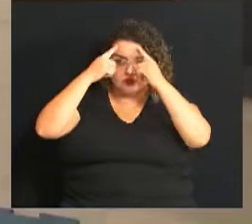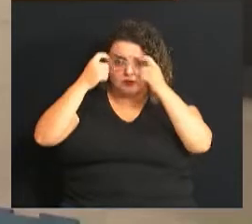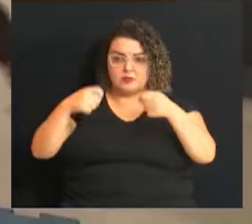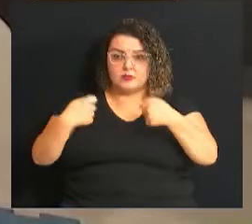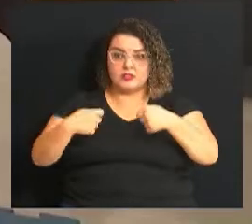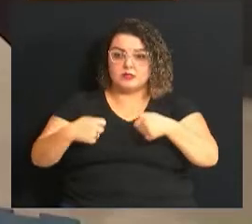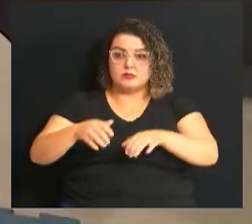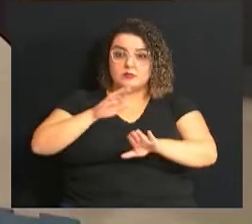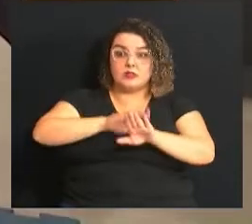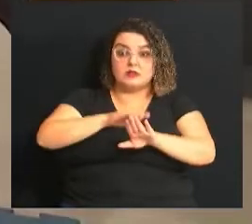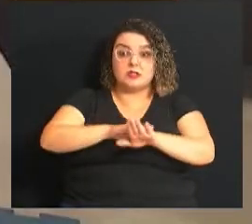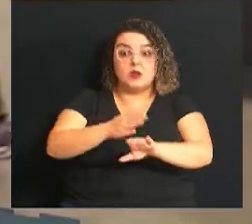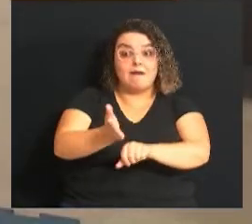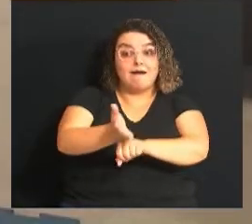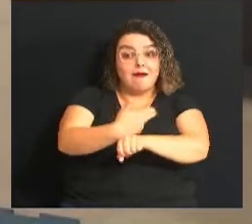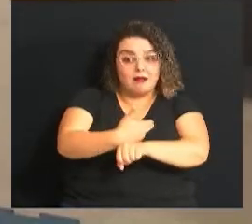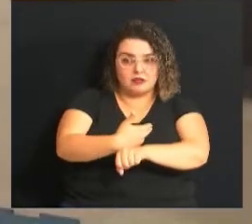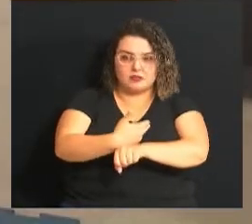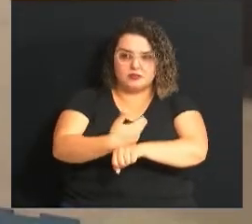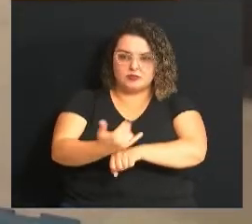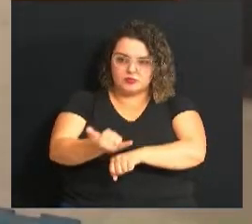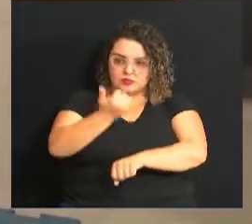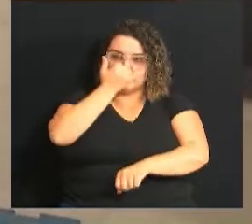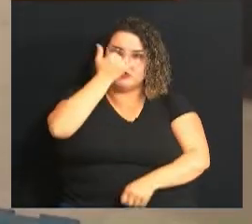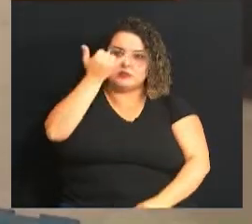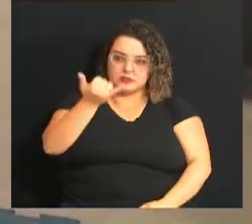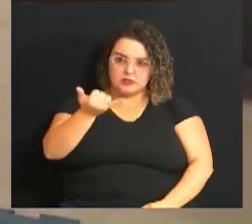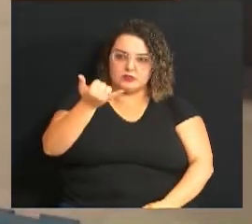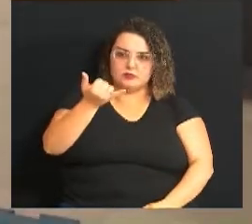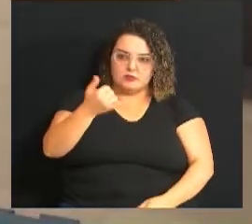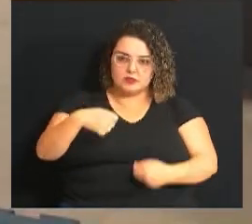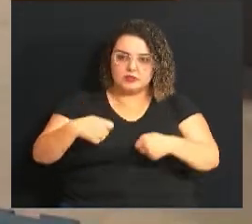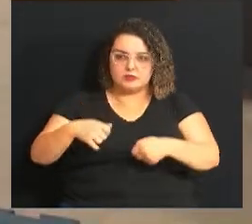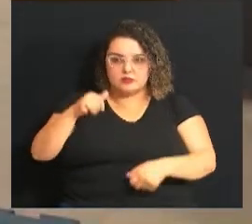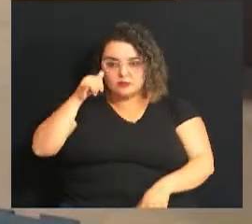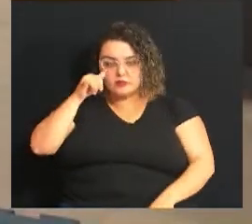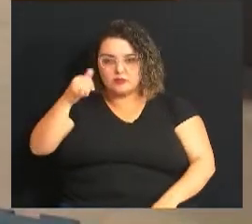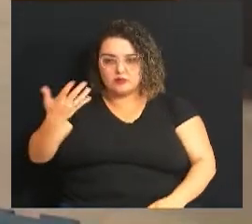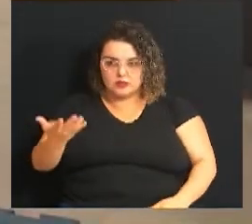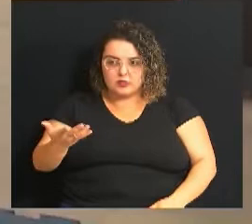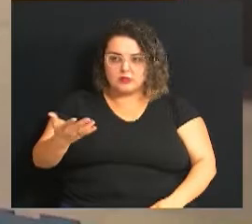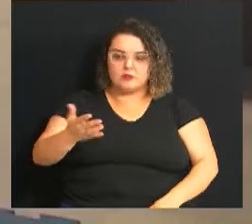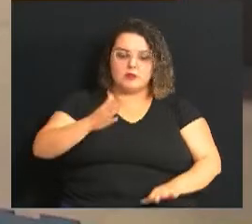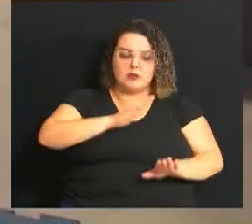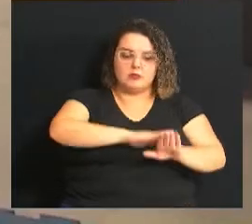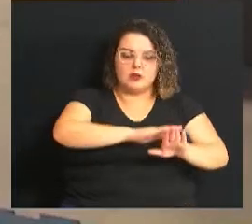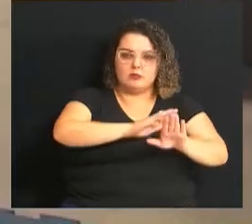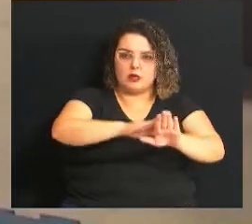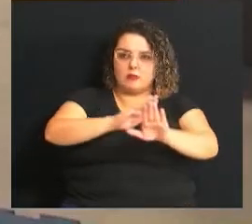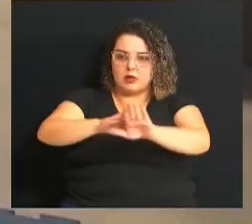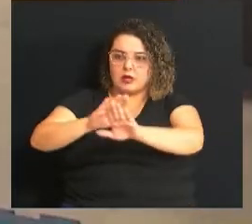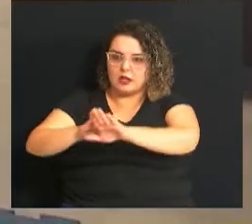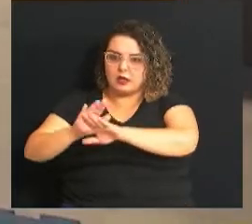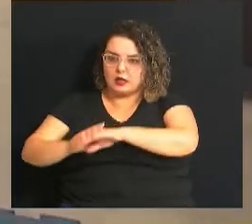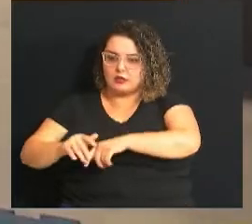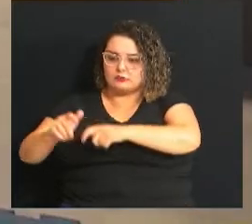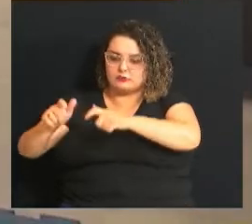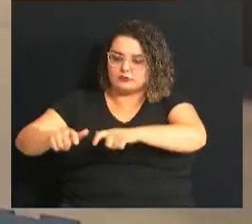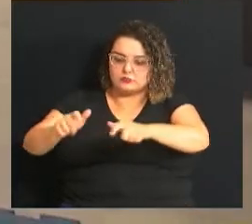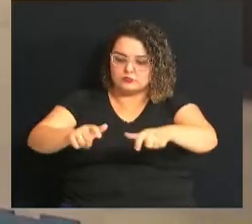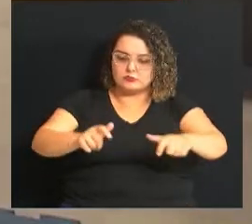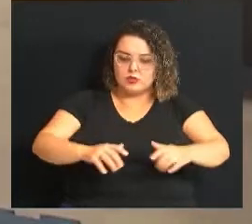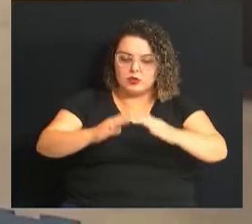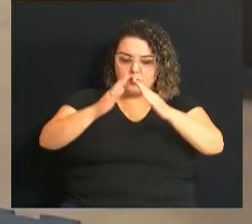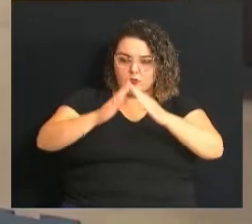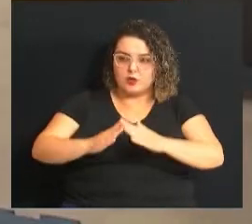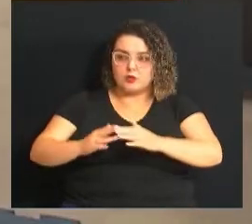no cuidado dessa mulher. Então nós teremos ações também nos territórios, lá onde a pessoa mora, nos bairros, a gente